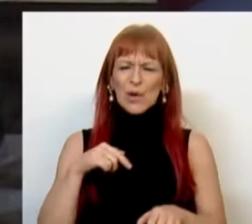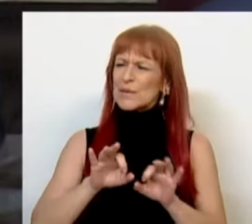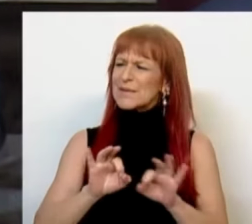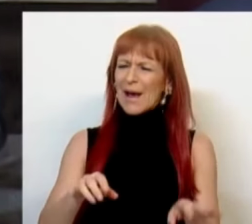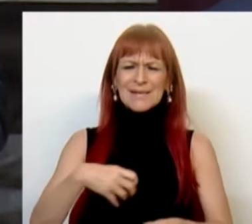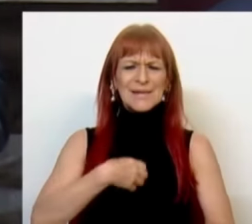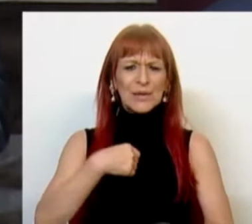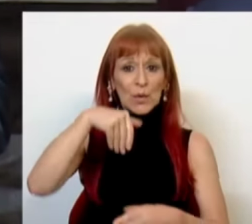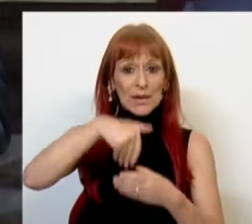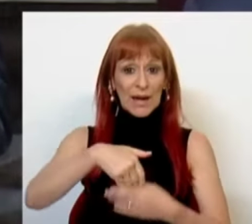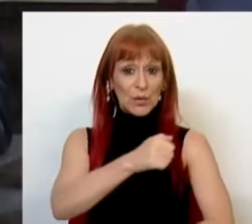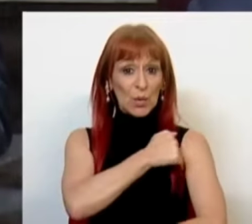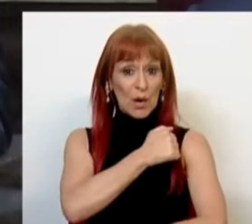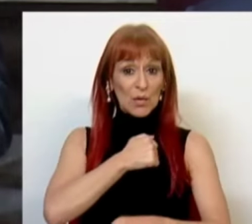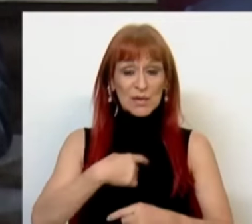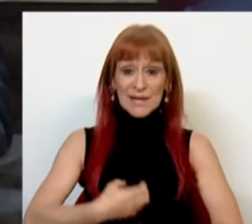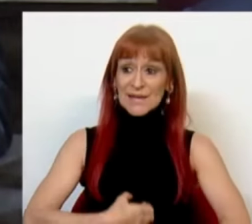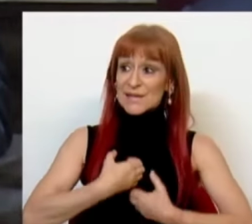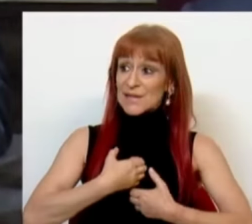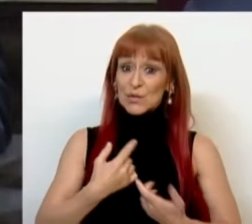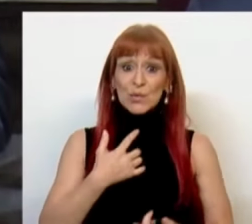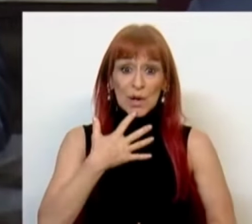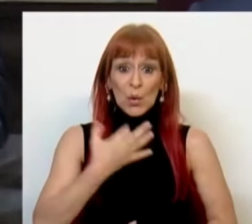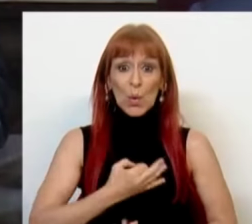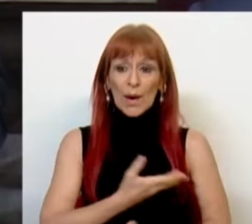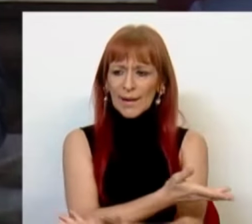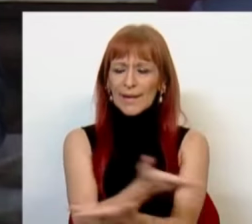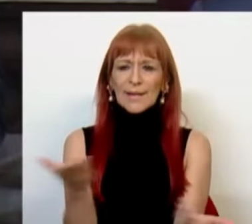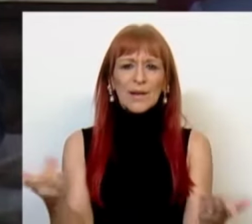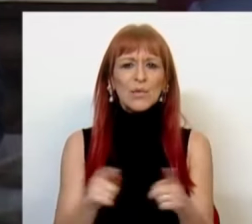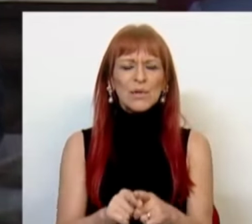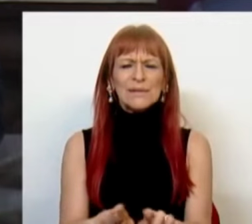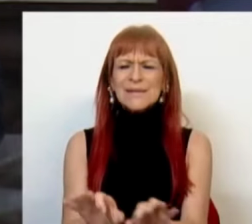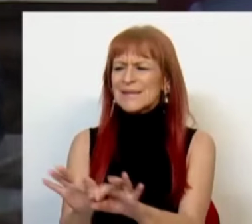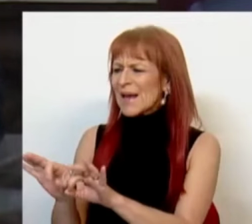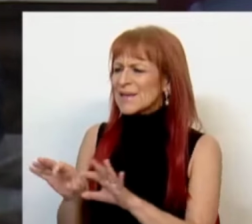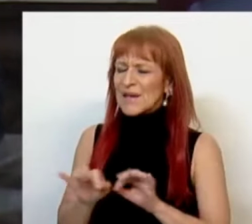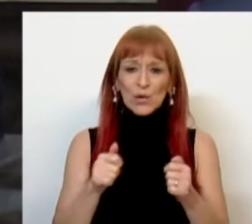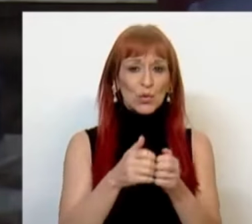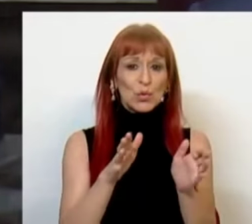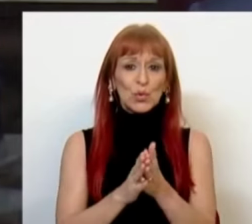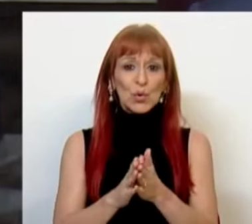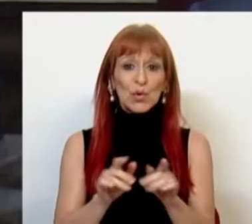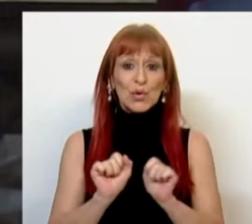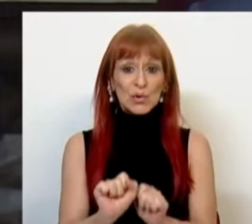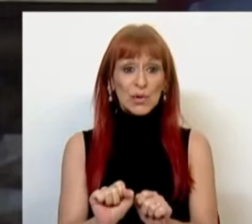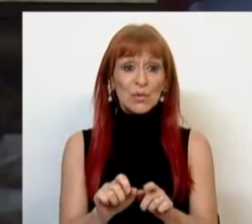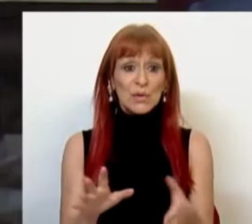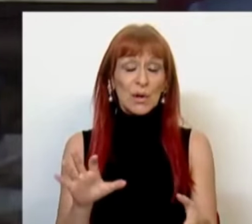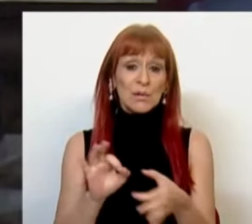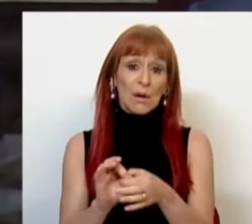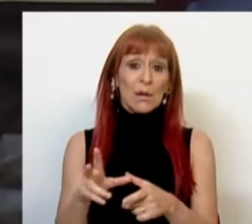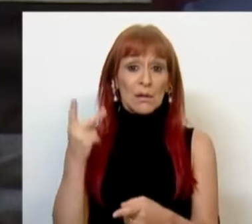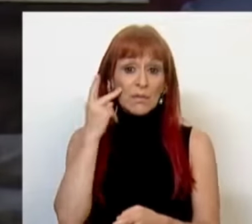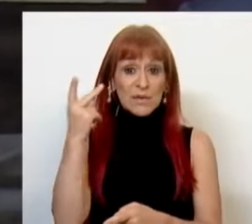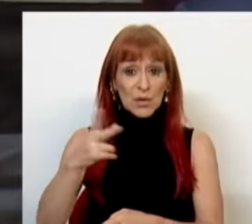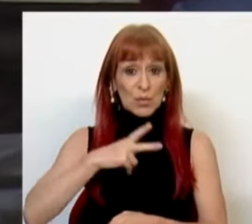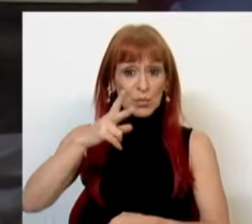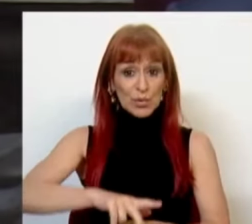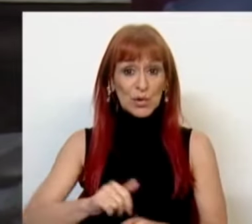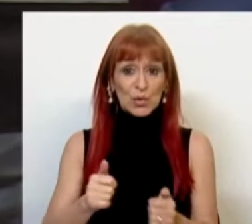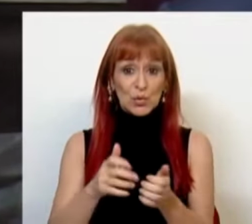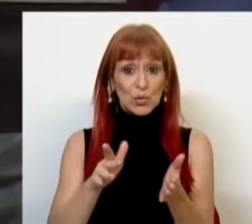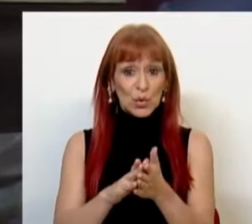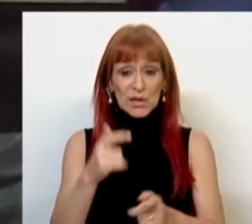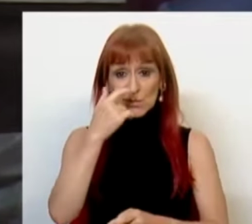casa, sentimento que, acredito, é compartilhado por todos os brasileiros que visitam Portugal e todos